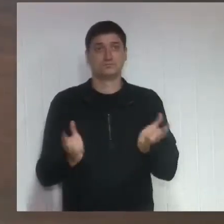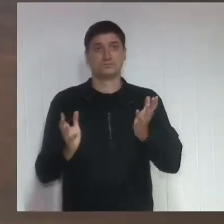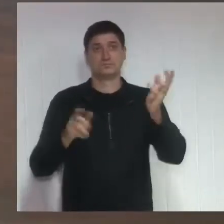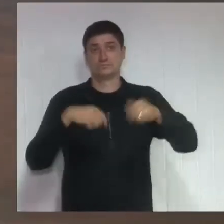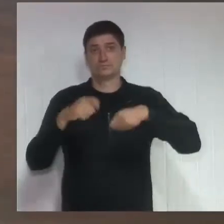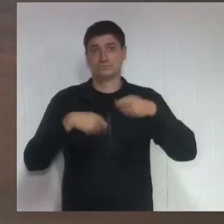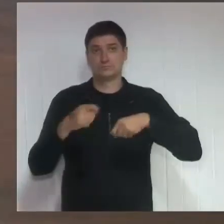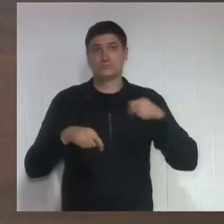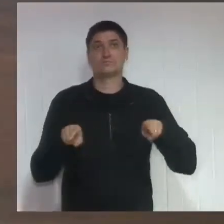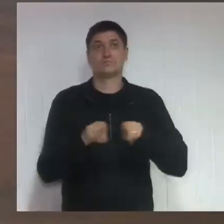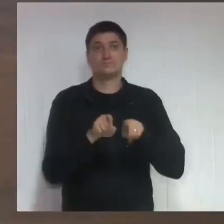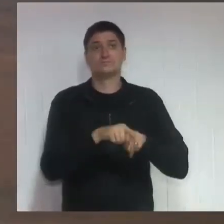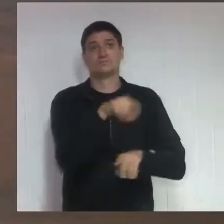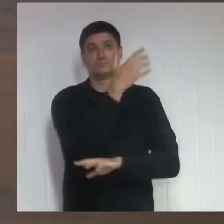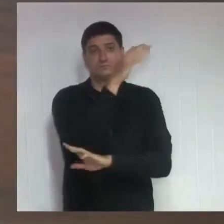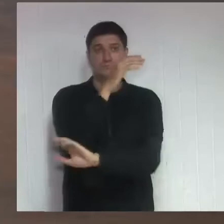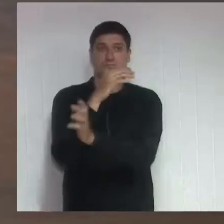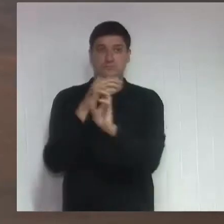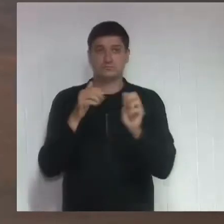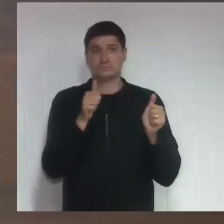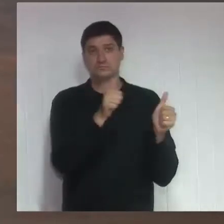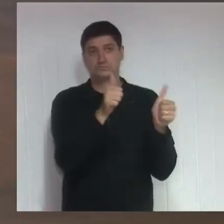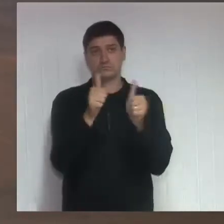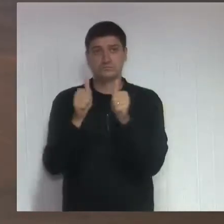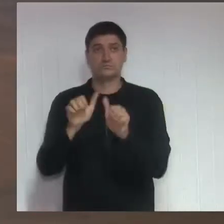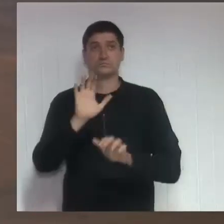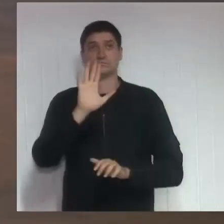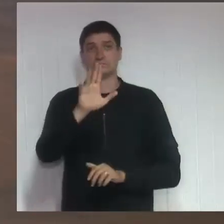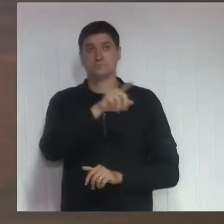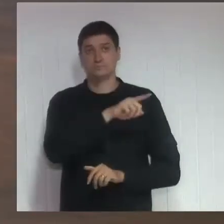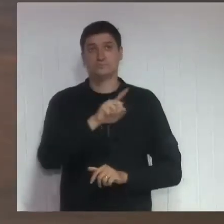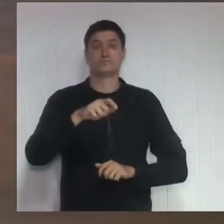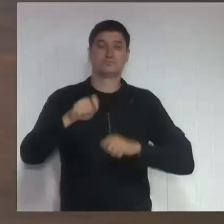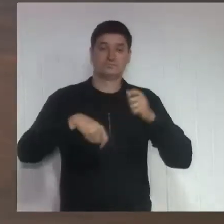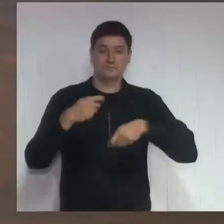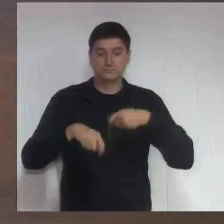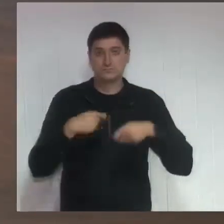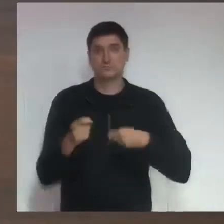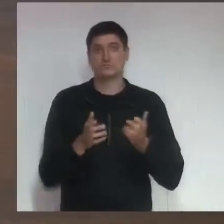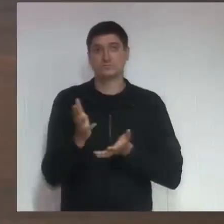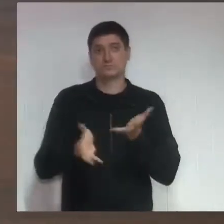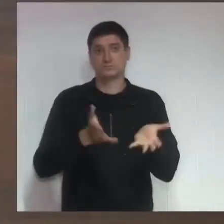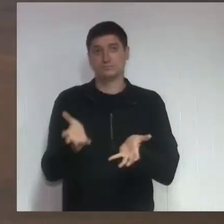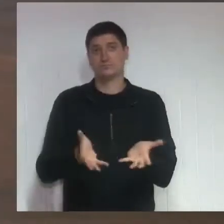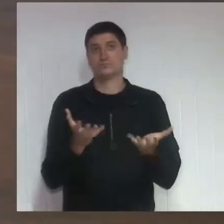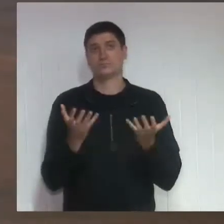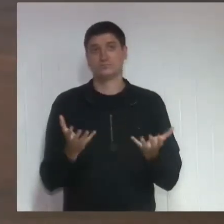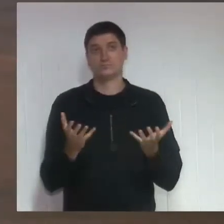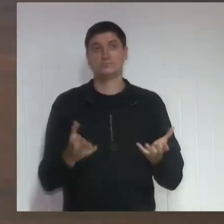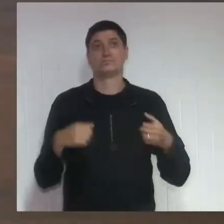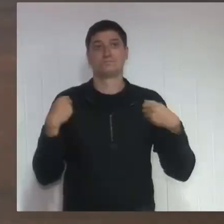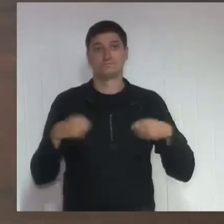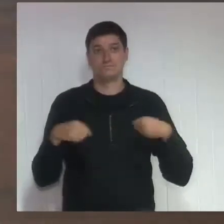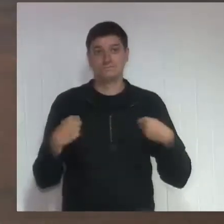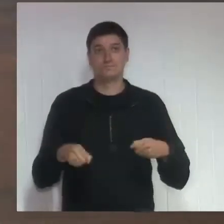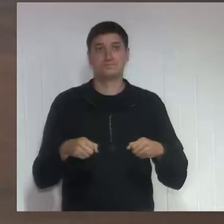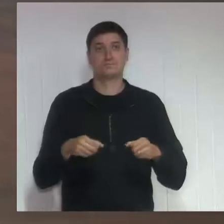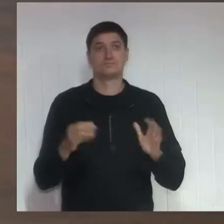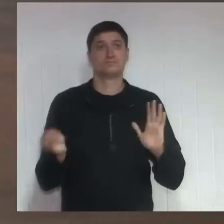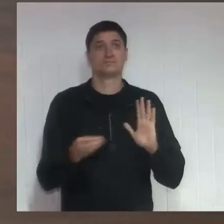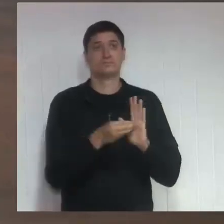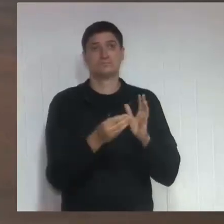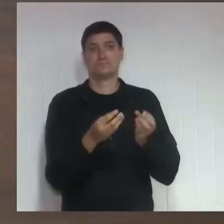o impacto ambiental das cidades. Mas para essas estratégias de sustentabilidade sejam implementadas com eficácia,